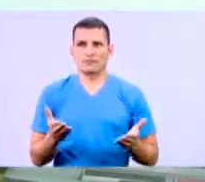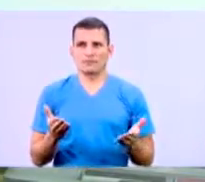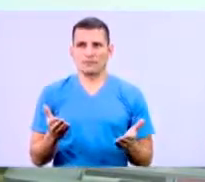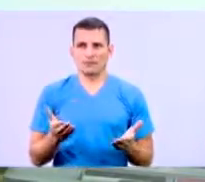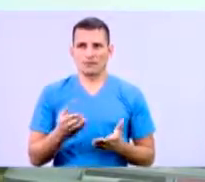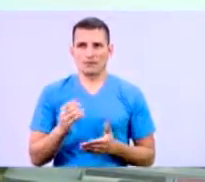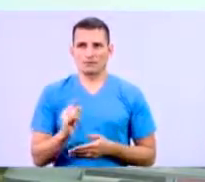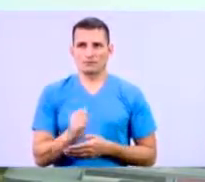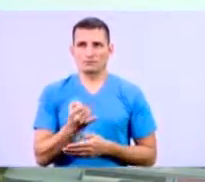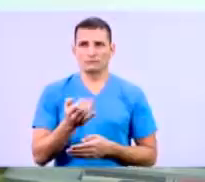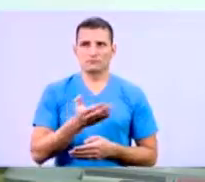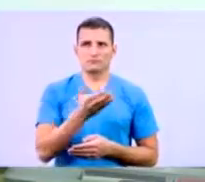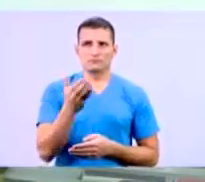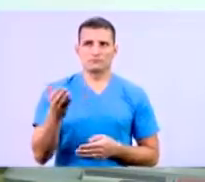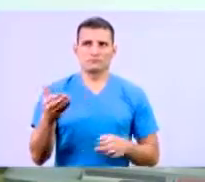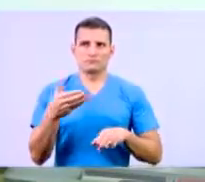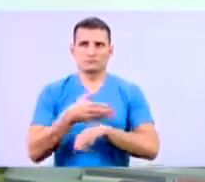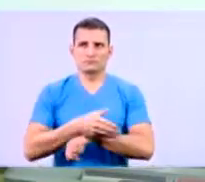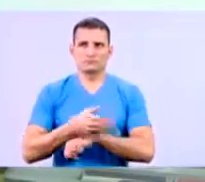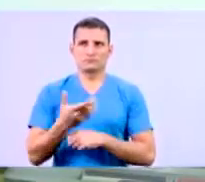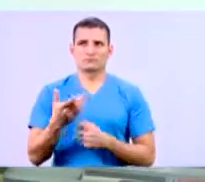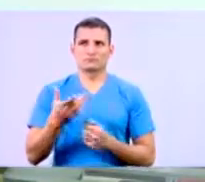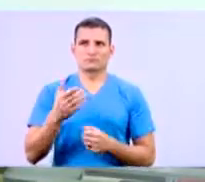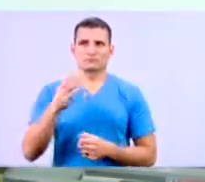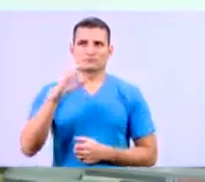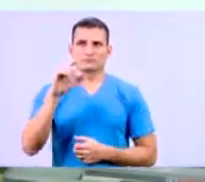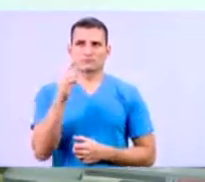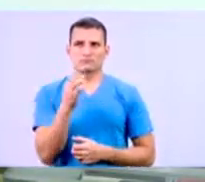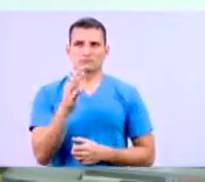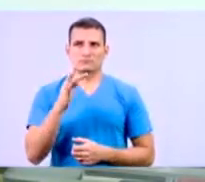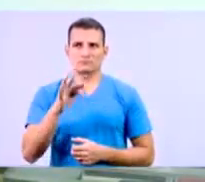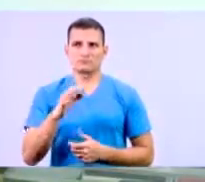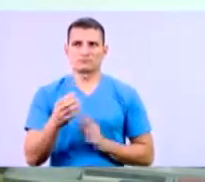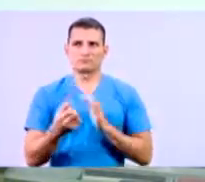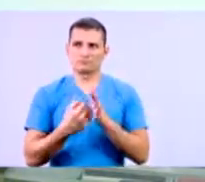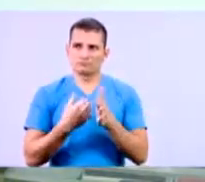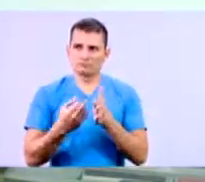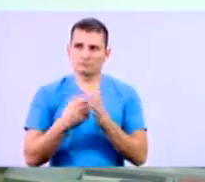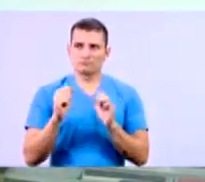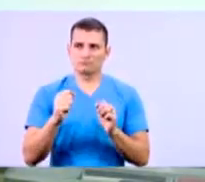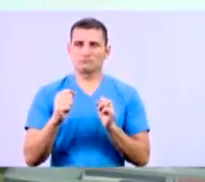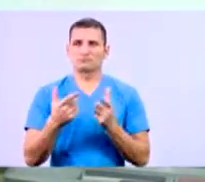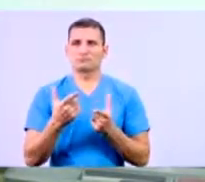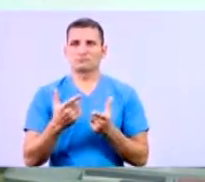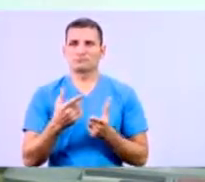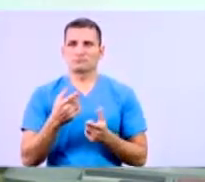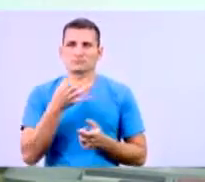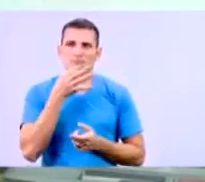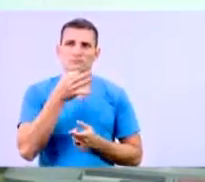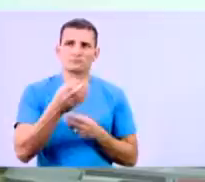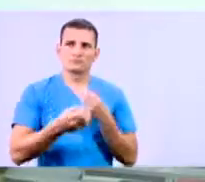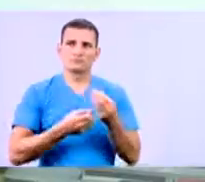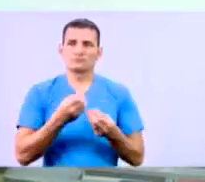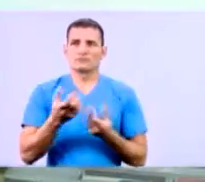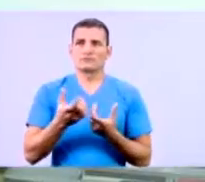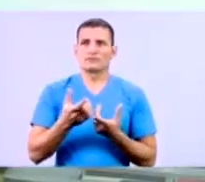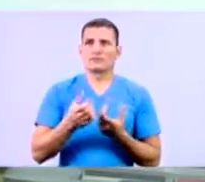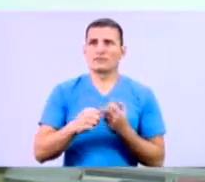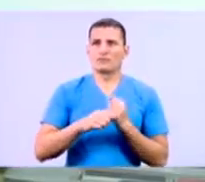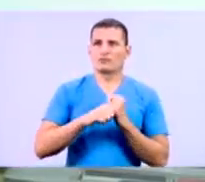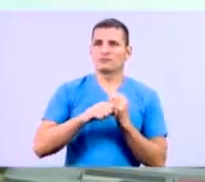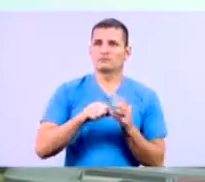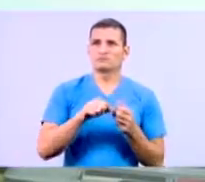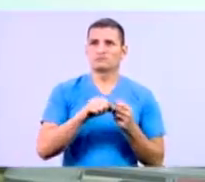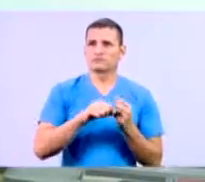vocês para participarem aí do chat e comentar um pouquinho sobre essas taxas de transmissão, para como que vocês